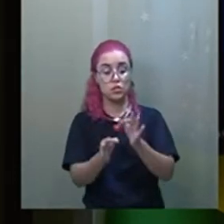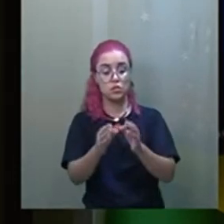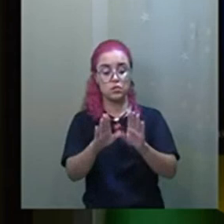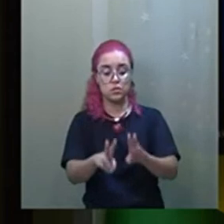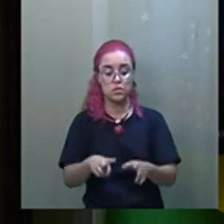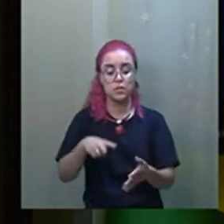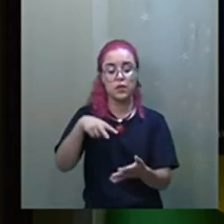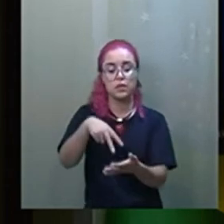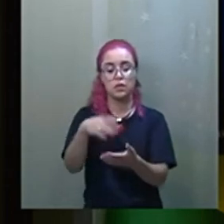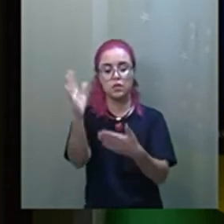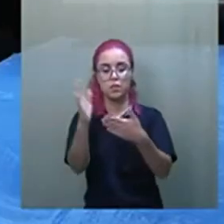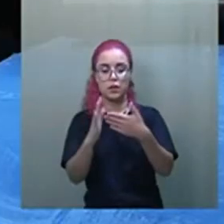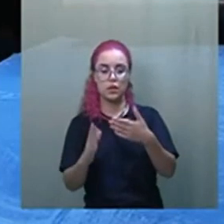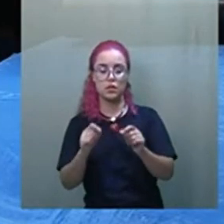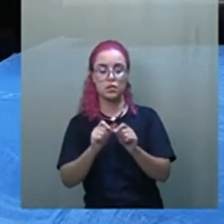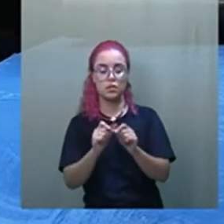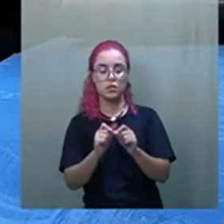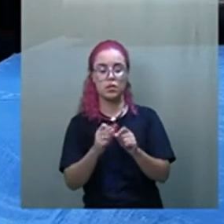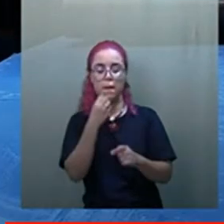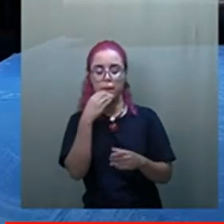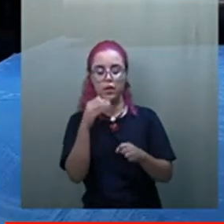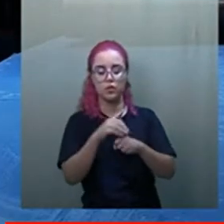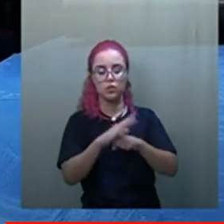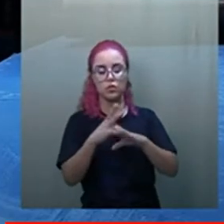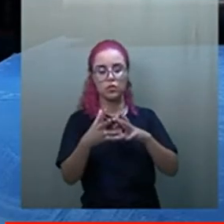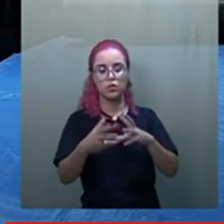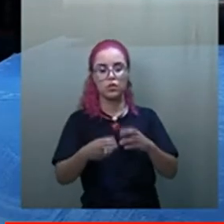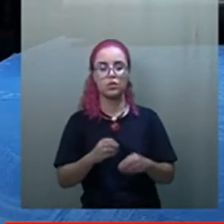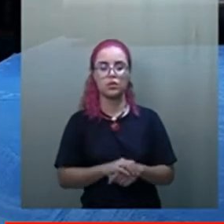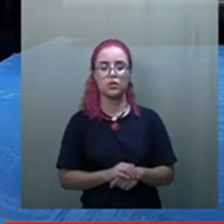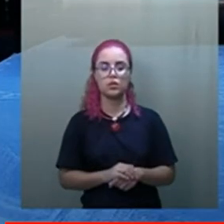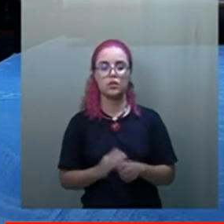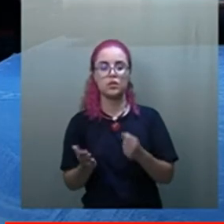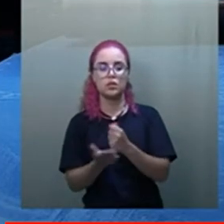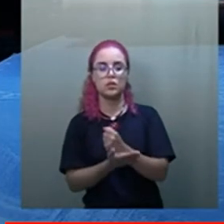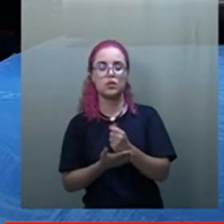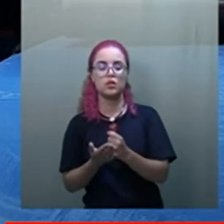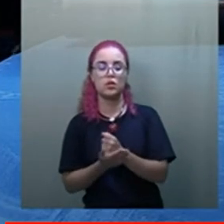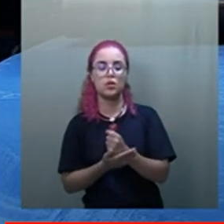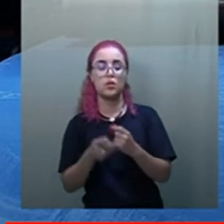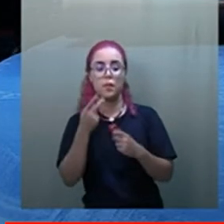e bem e boa noite a todos. Obrigado, senador Eduardo Girão. O último orador, senador Jean Paul Prats.